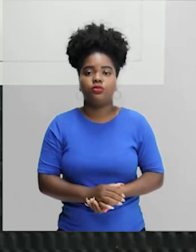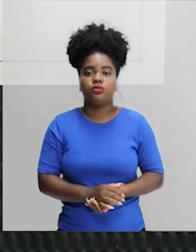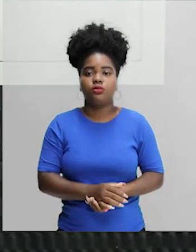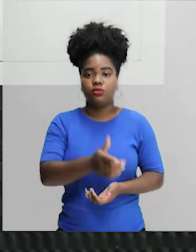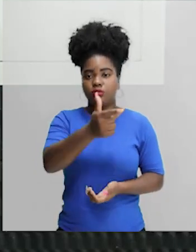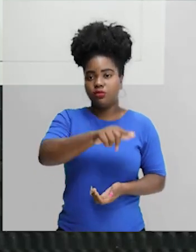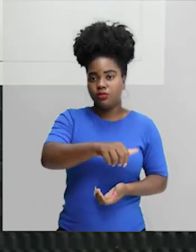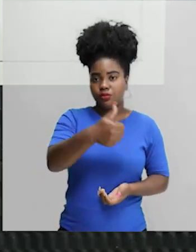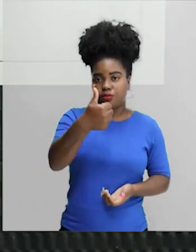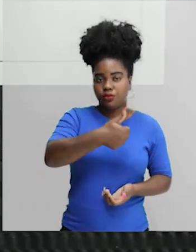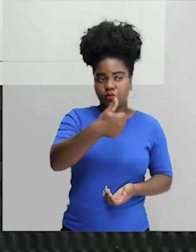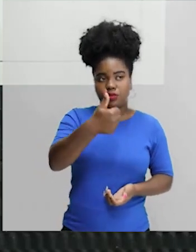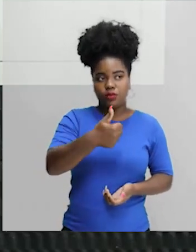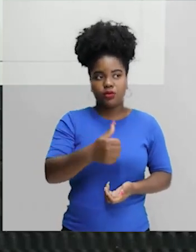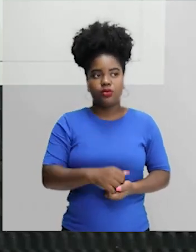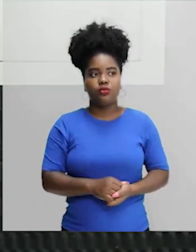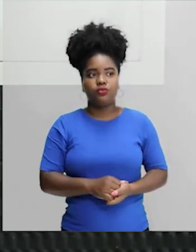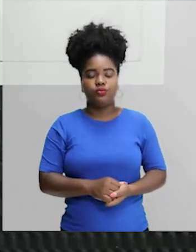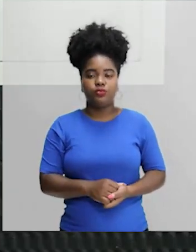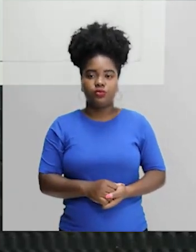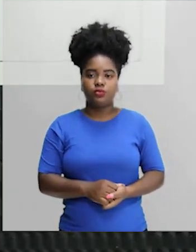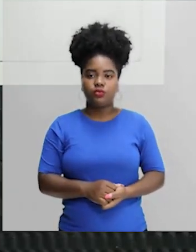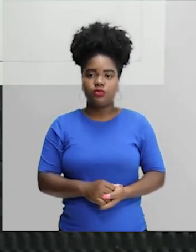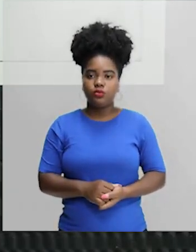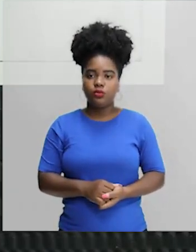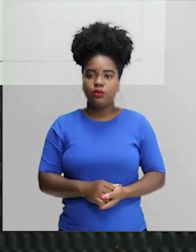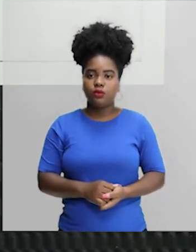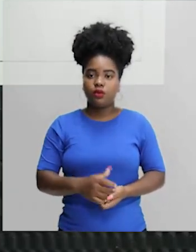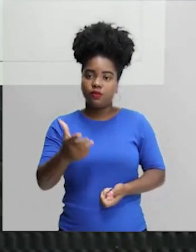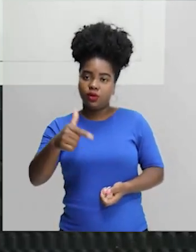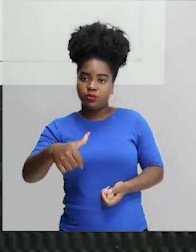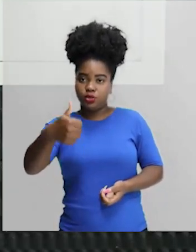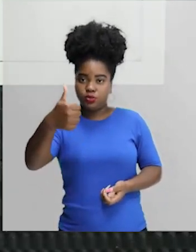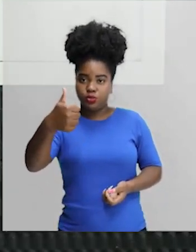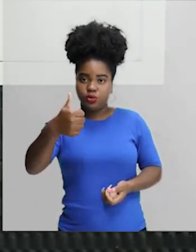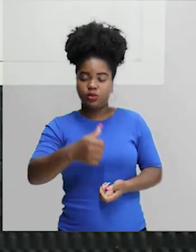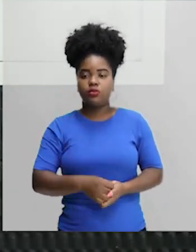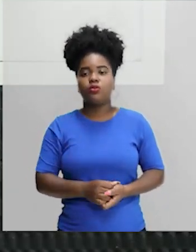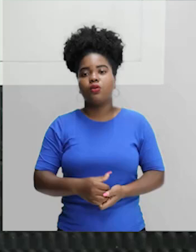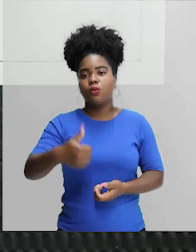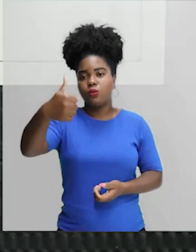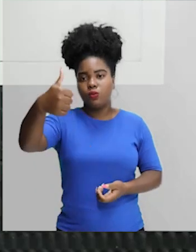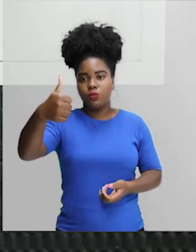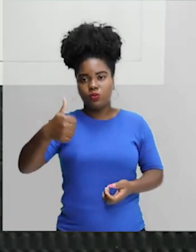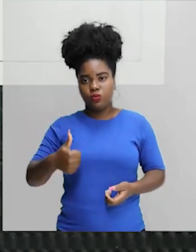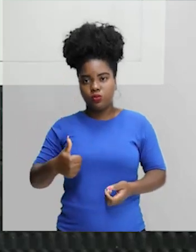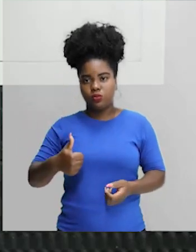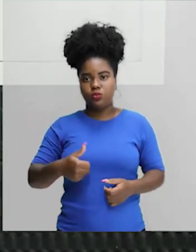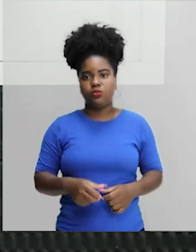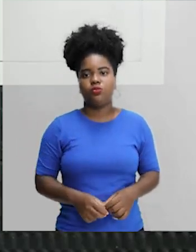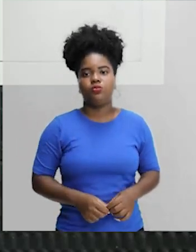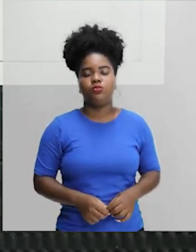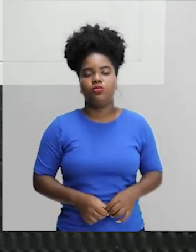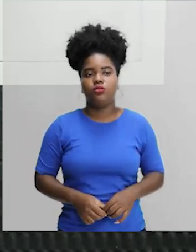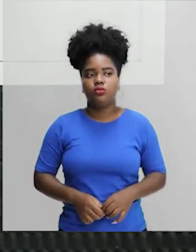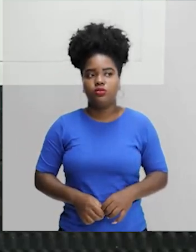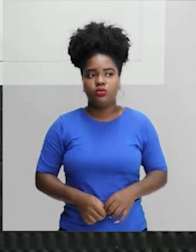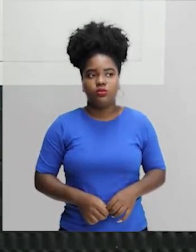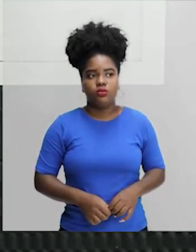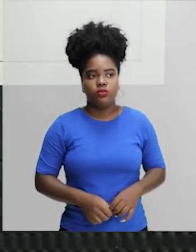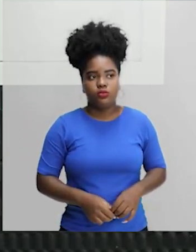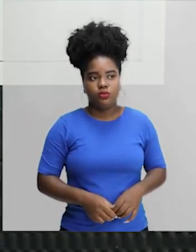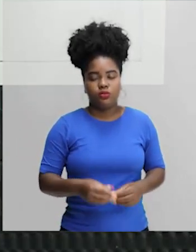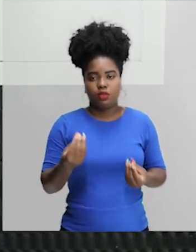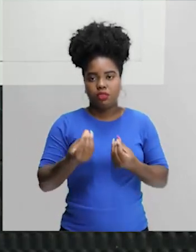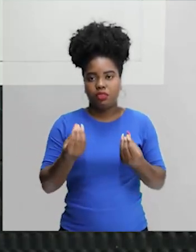repetir esse primeiro coeficiente aqui. Você vai repetir. Então, vou repetir aqui 1. O que a gente